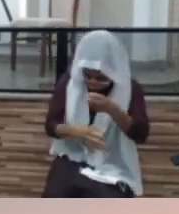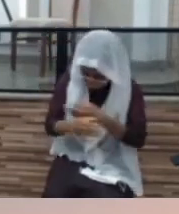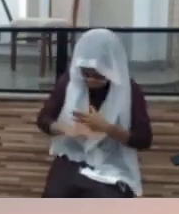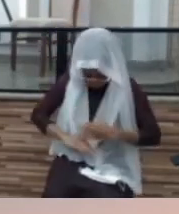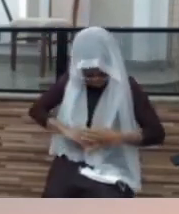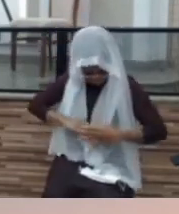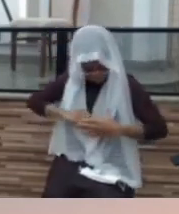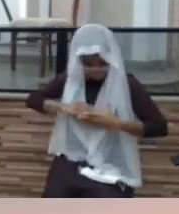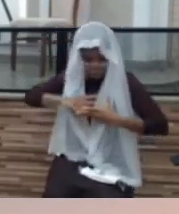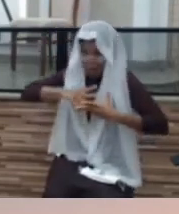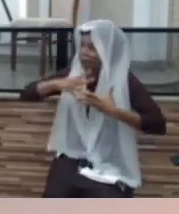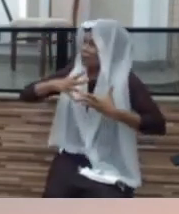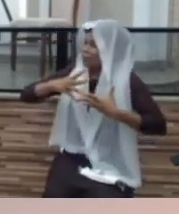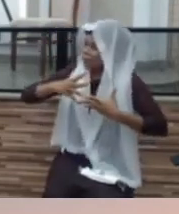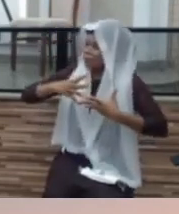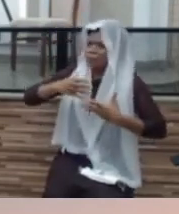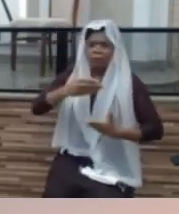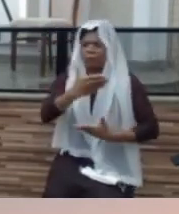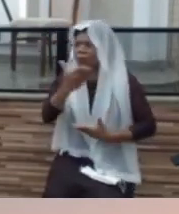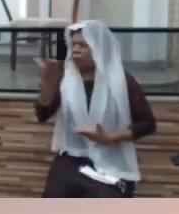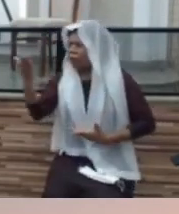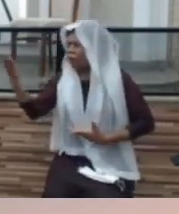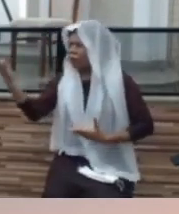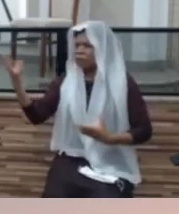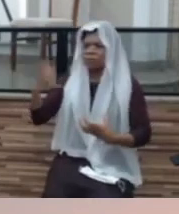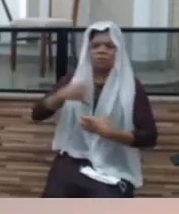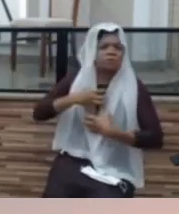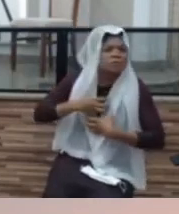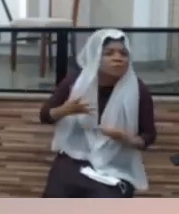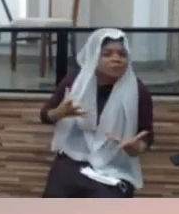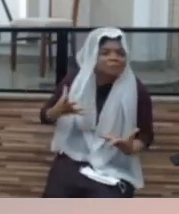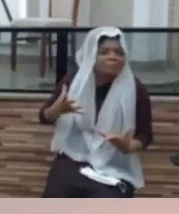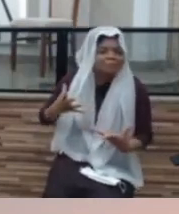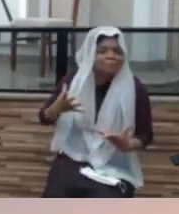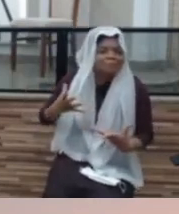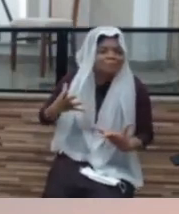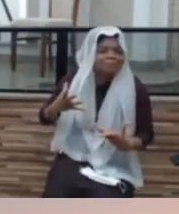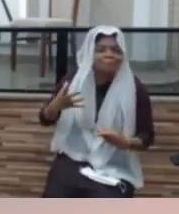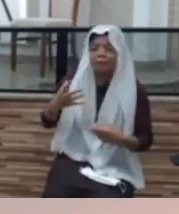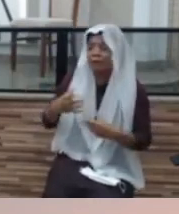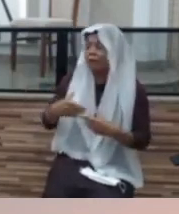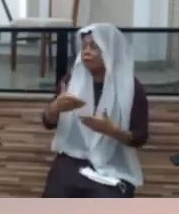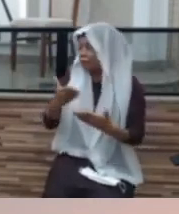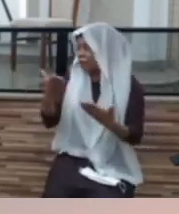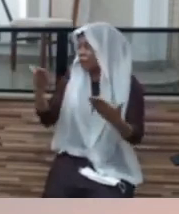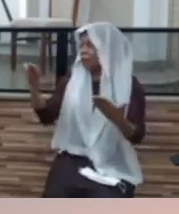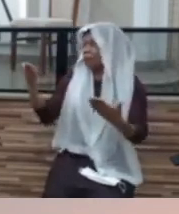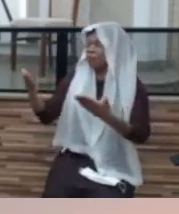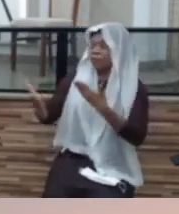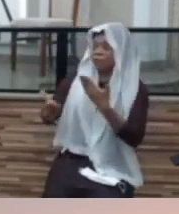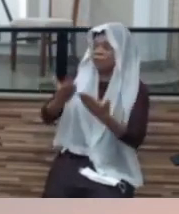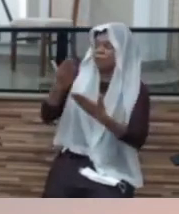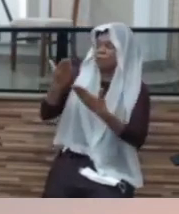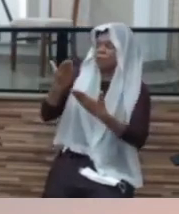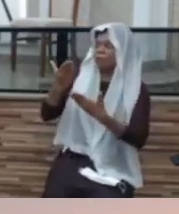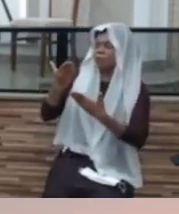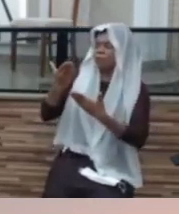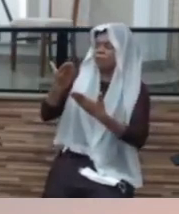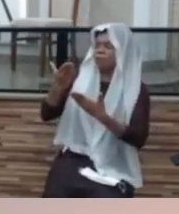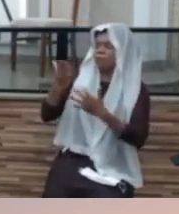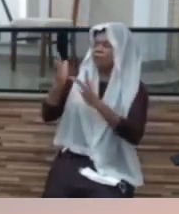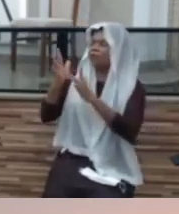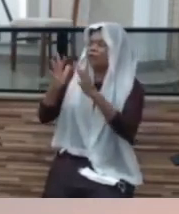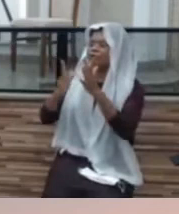sentiram a virtude de Deus aqui hoje? Porque, irmão, nós não servimos a um Jesus histórico, nós servimos a um Jesus